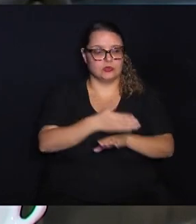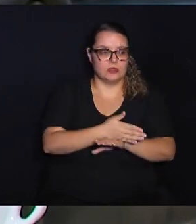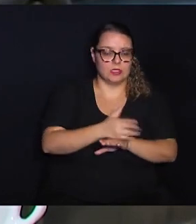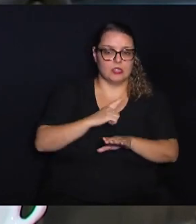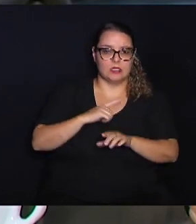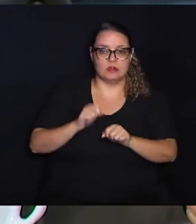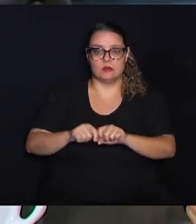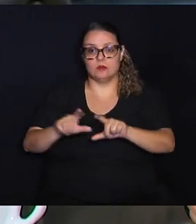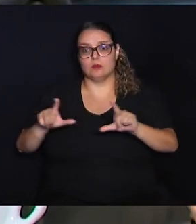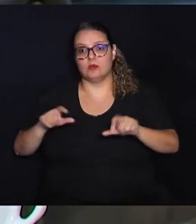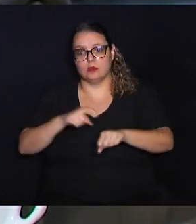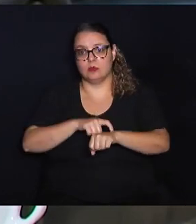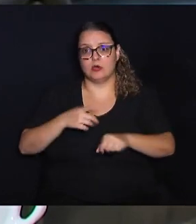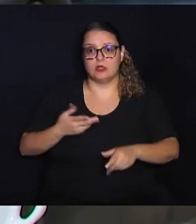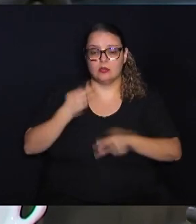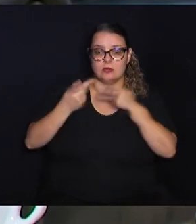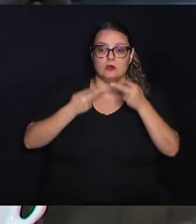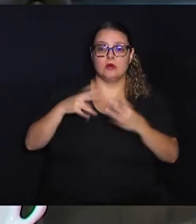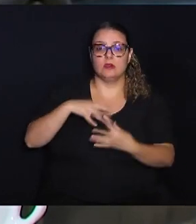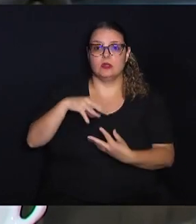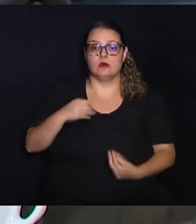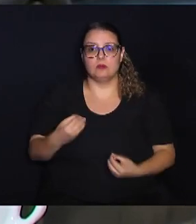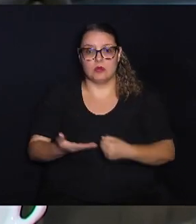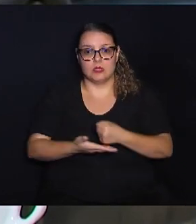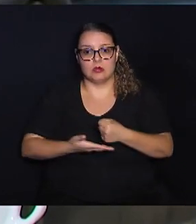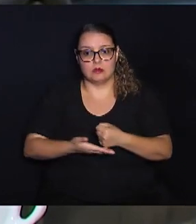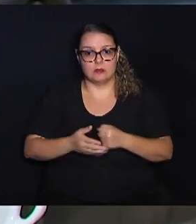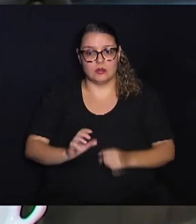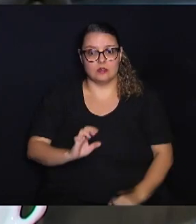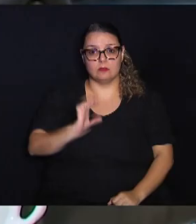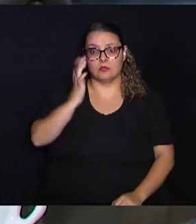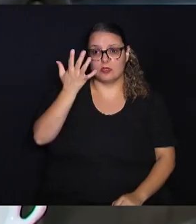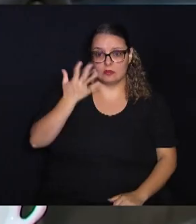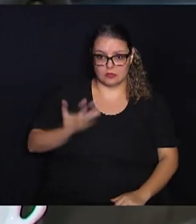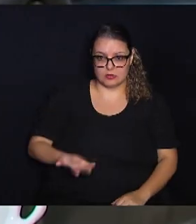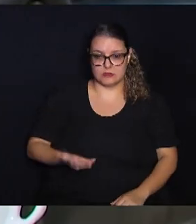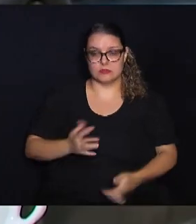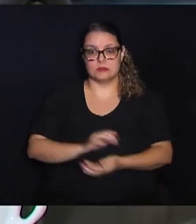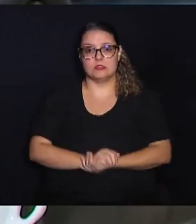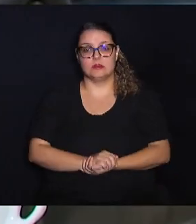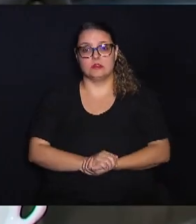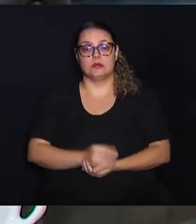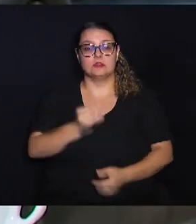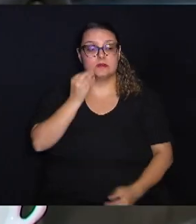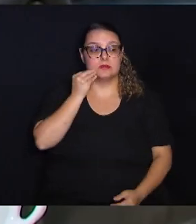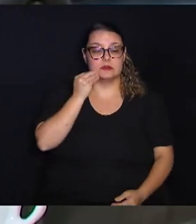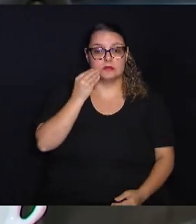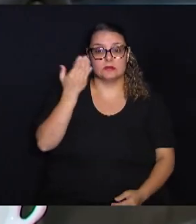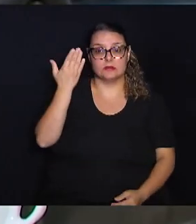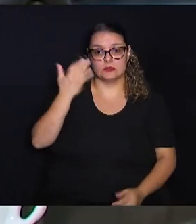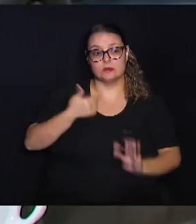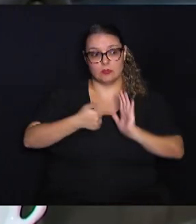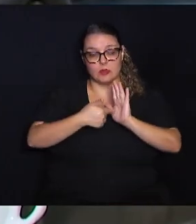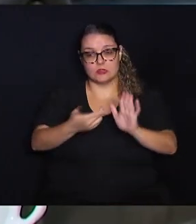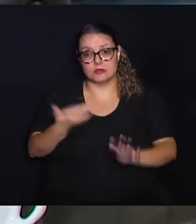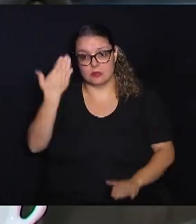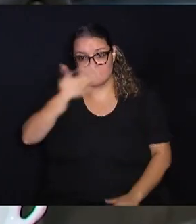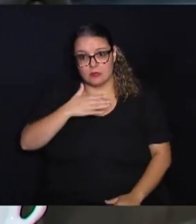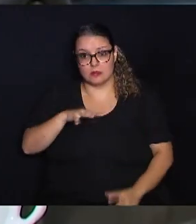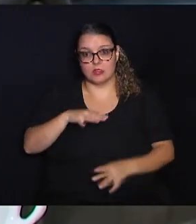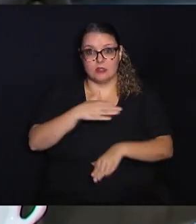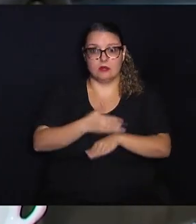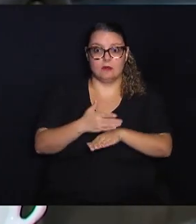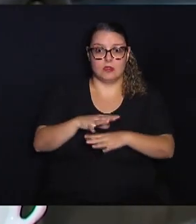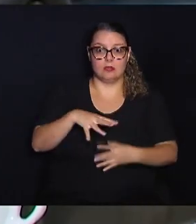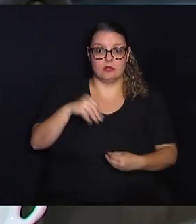que falou um pouco da espiritualidade baseada em evidências, tentando mostrar como a prática da espiritualidade, até no sentido